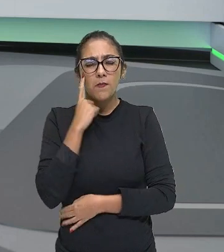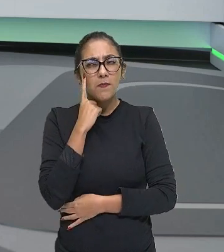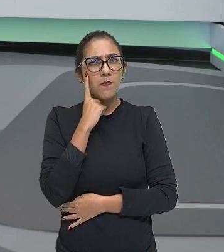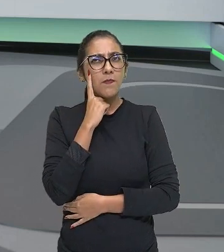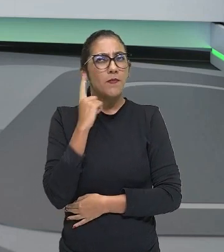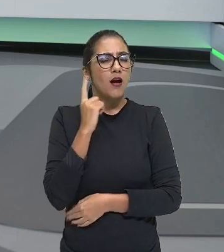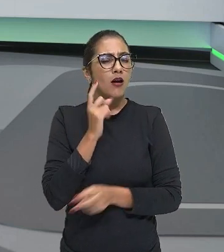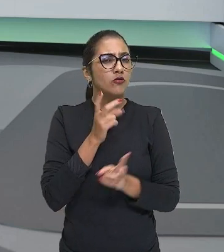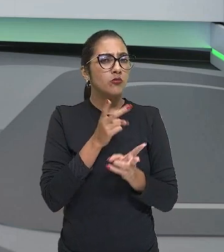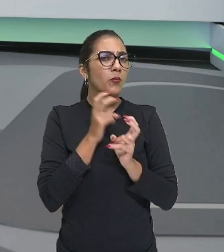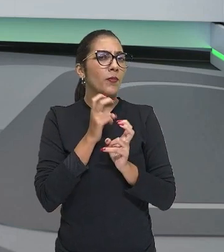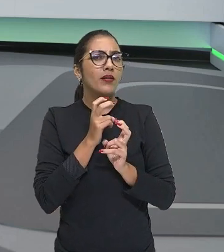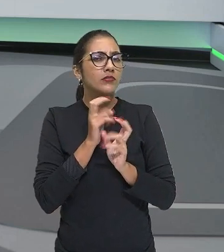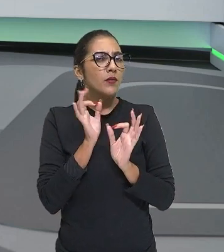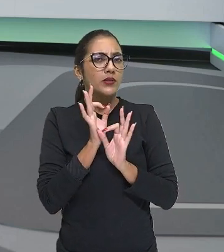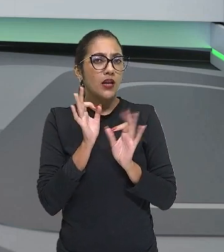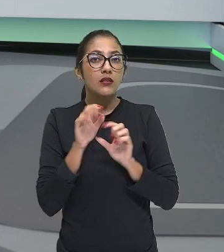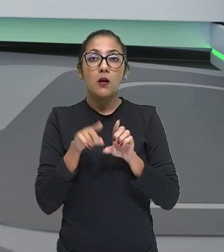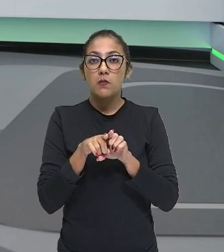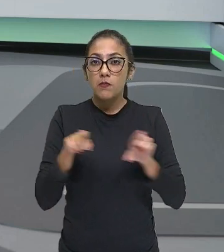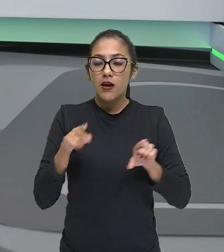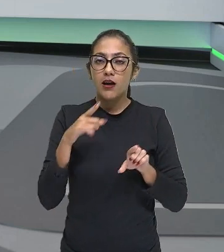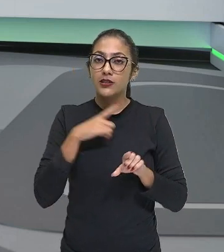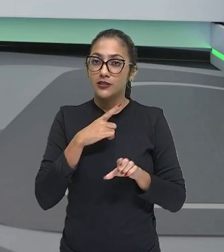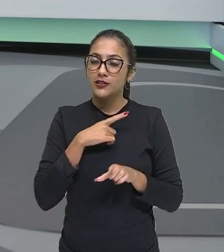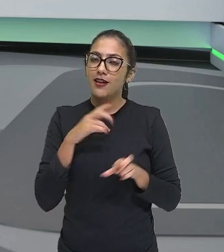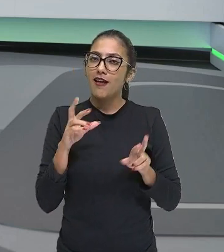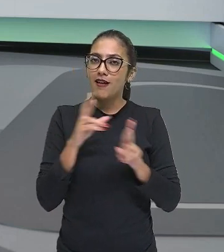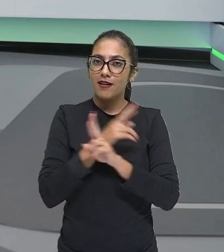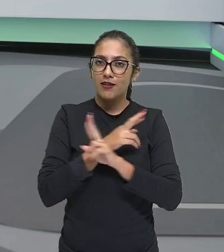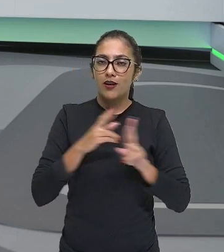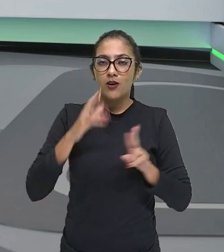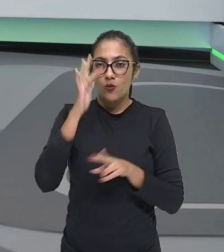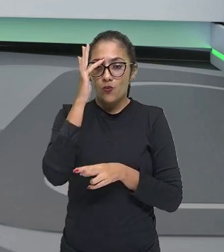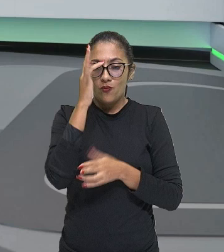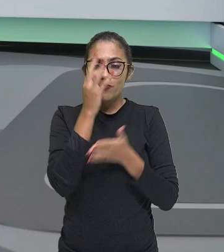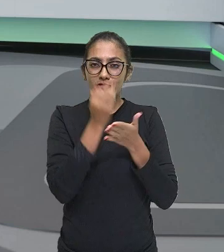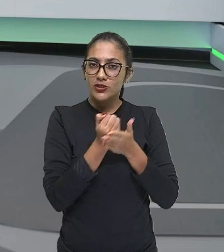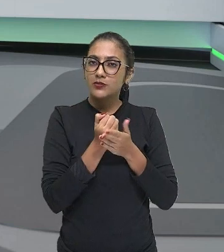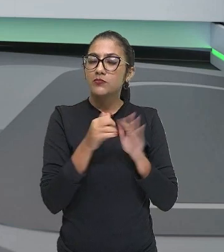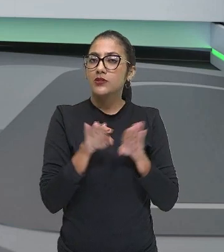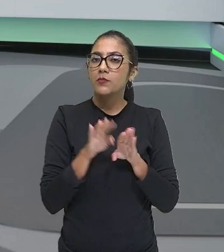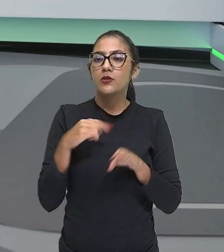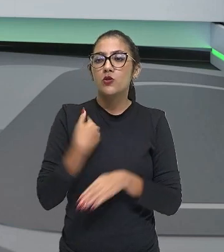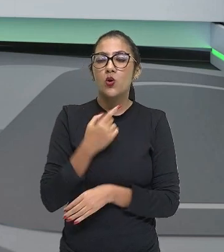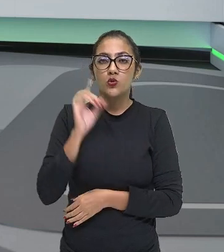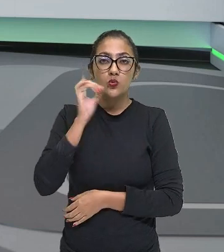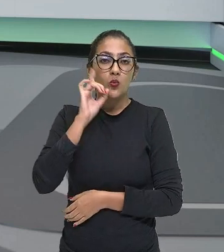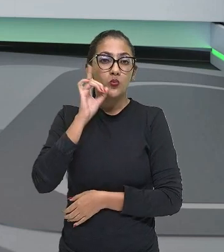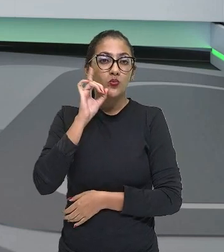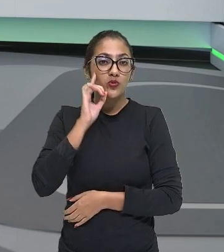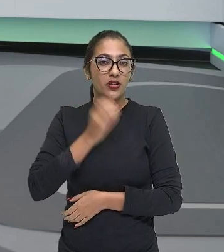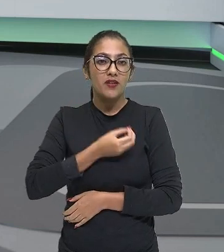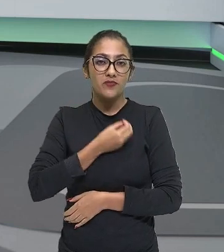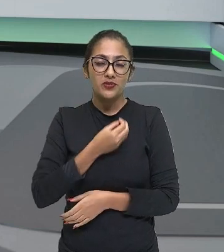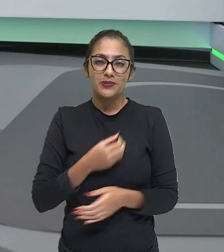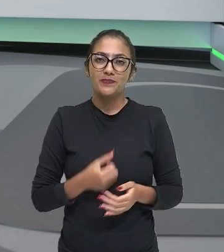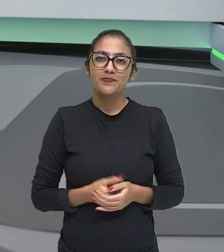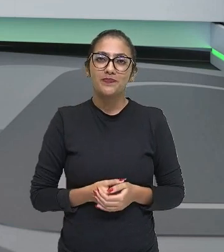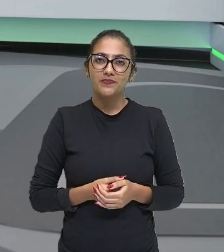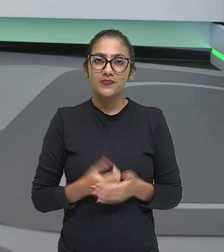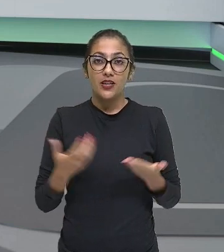por nós, mas faz parte da física e faz parte do nosso cotidiano. Vamos convidar